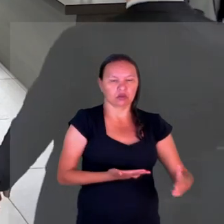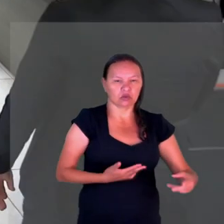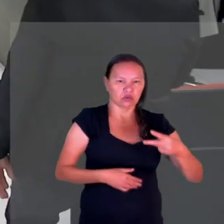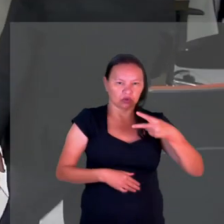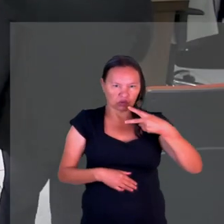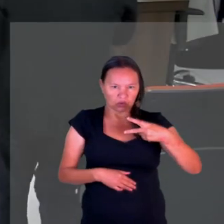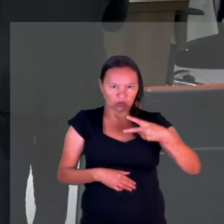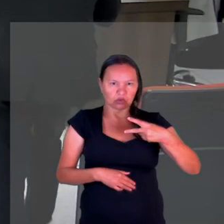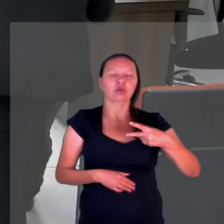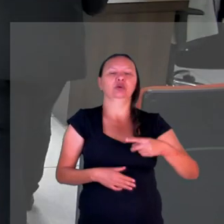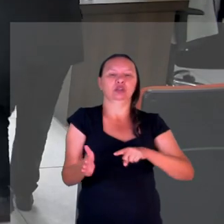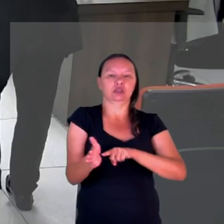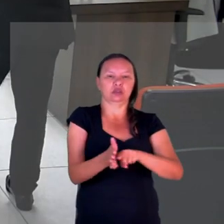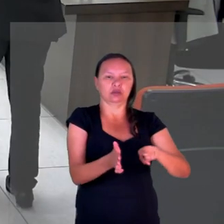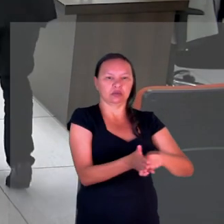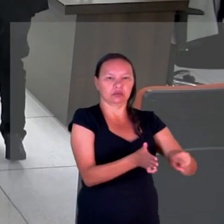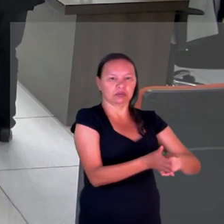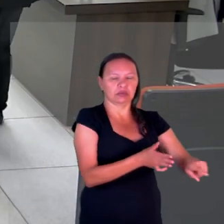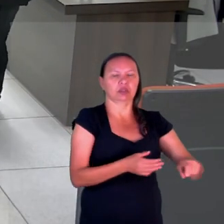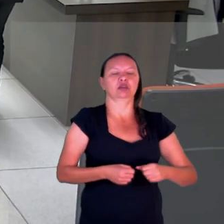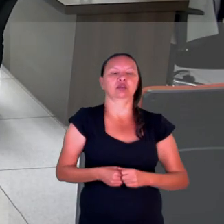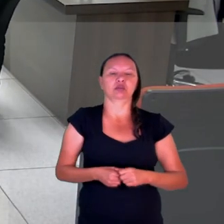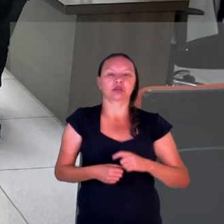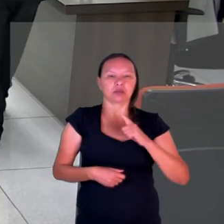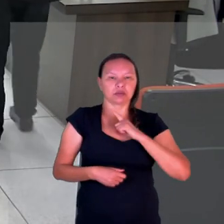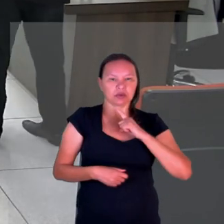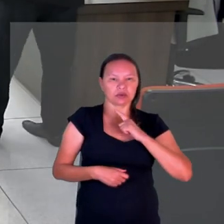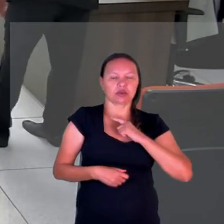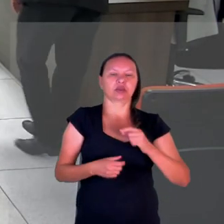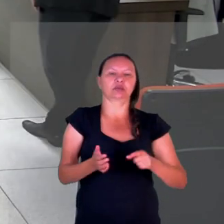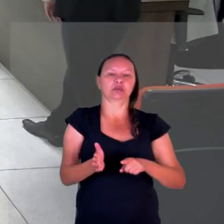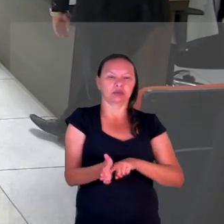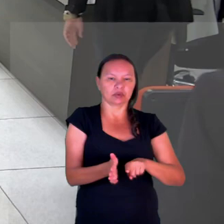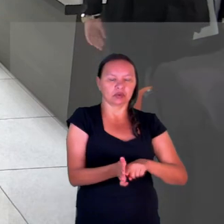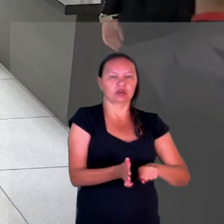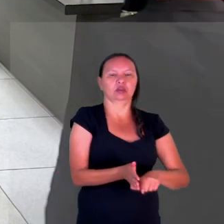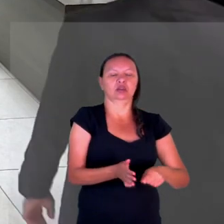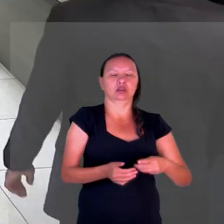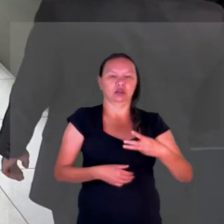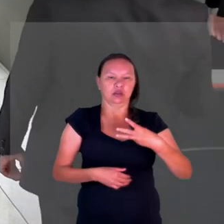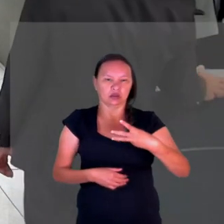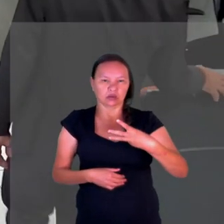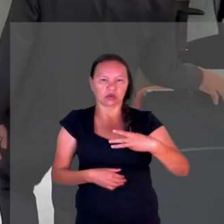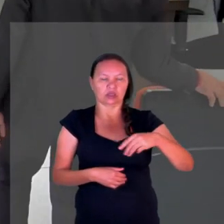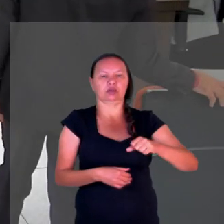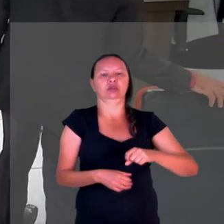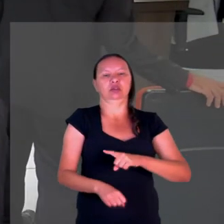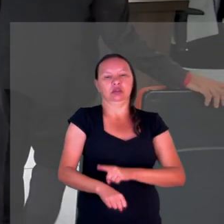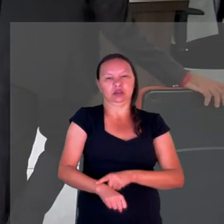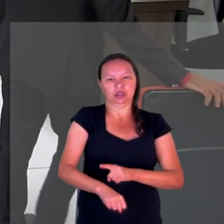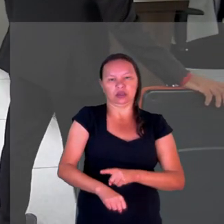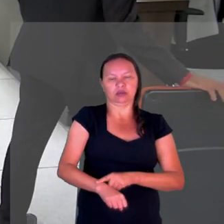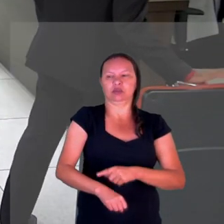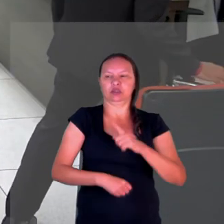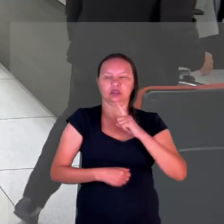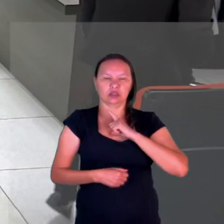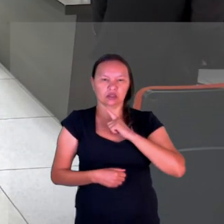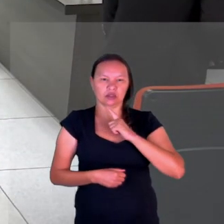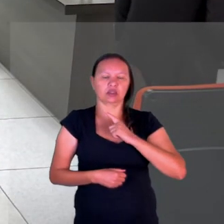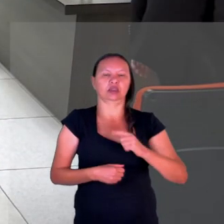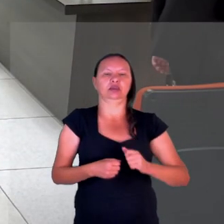com cinco perguntas se a gente tiver mais tempo a gente amplia para um terceiro quarto tempo que a gente tiver eh